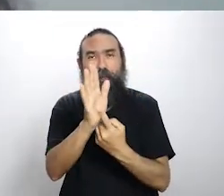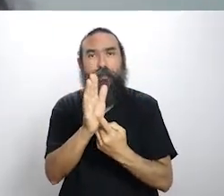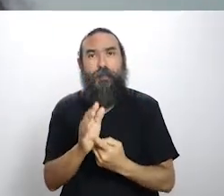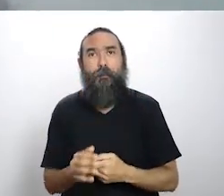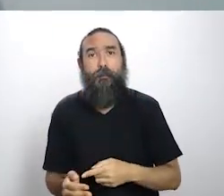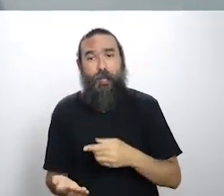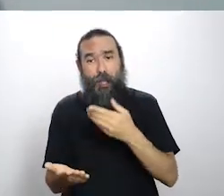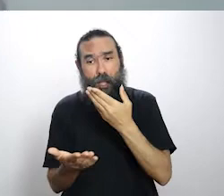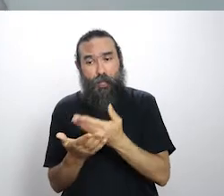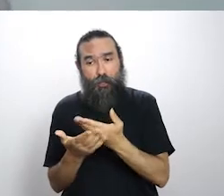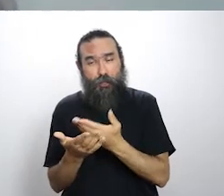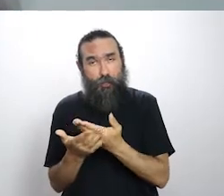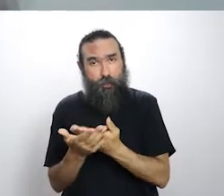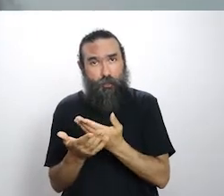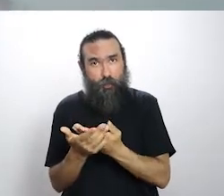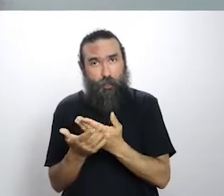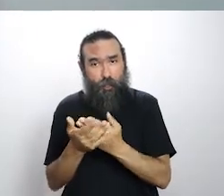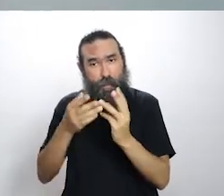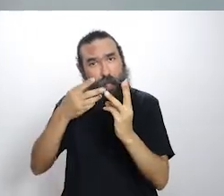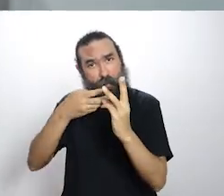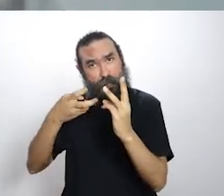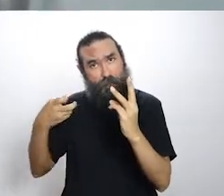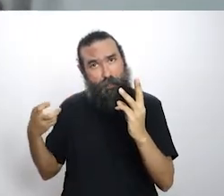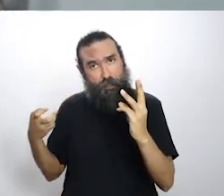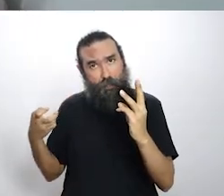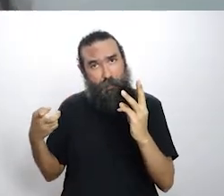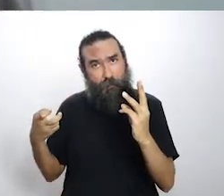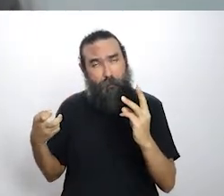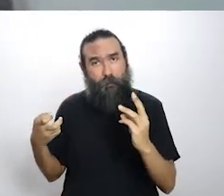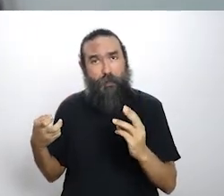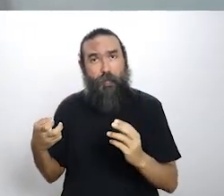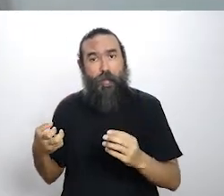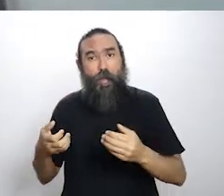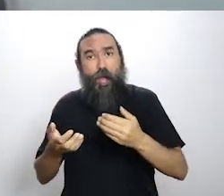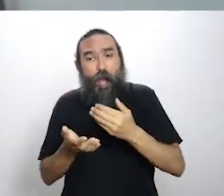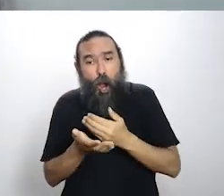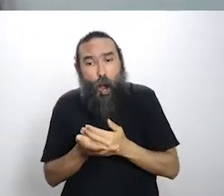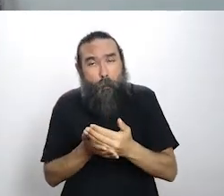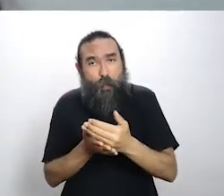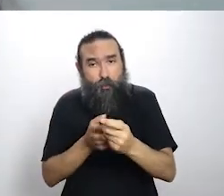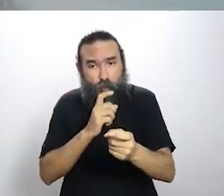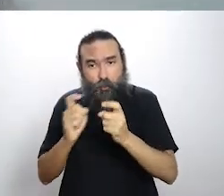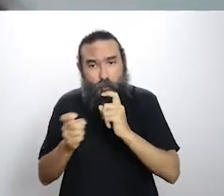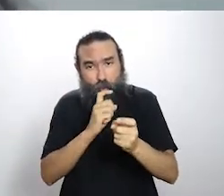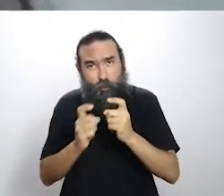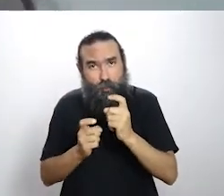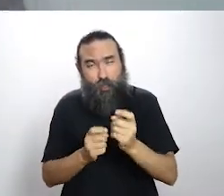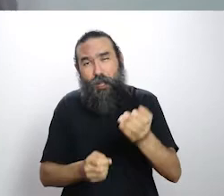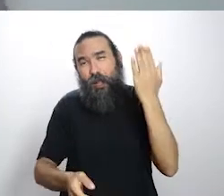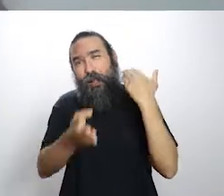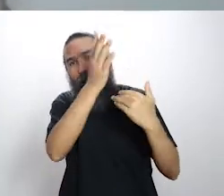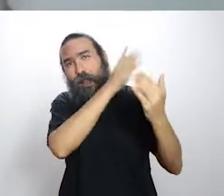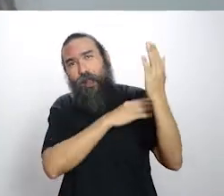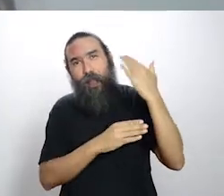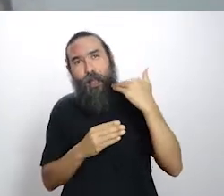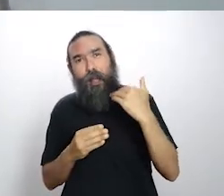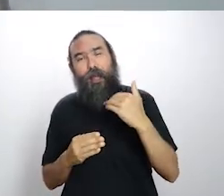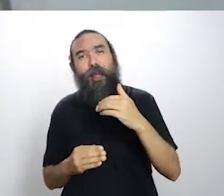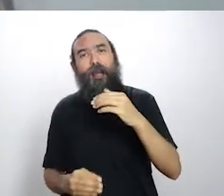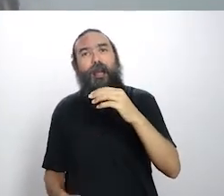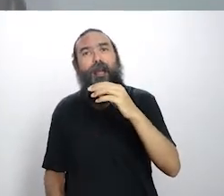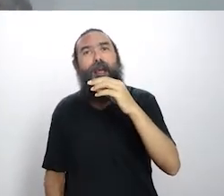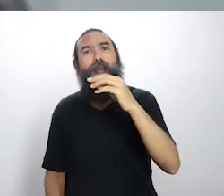escolar indígena, ela entrou na pauta bem forte do movimento no início da década de 70, pelos